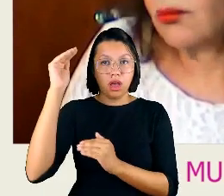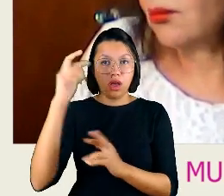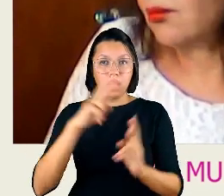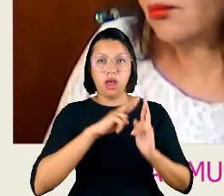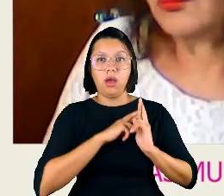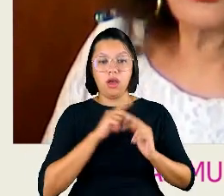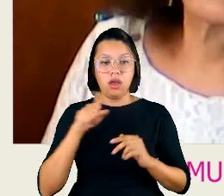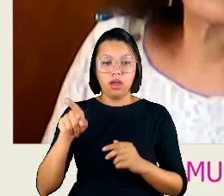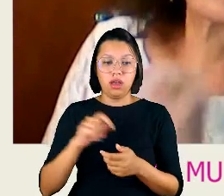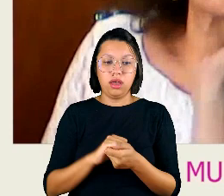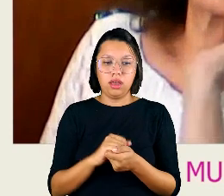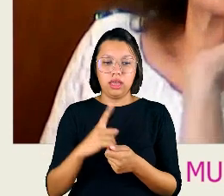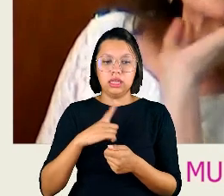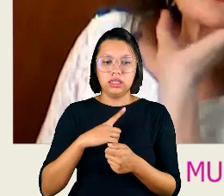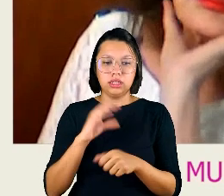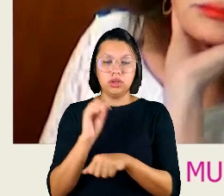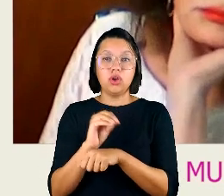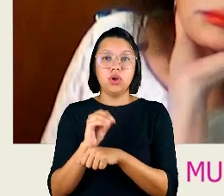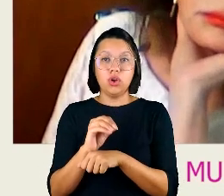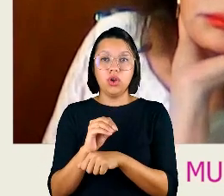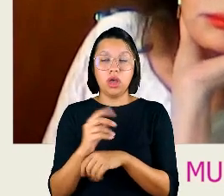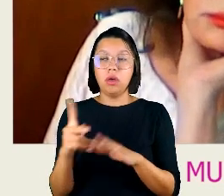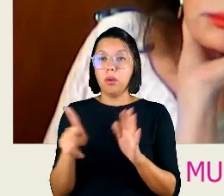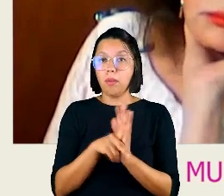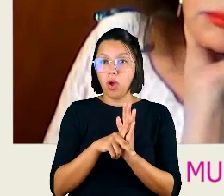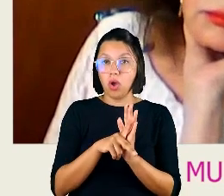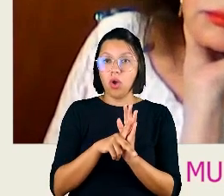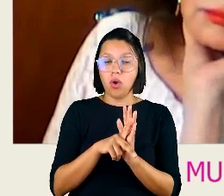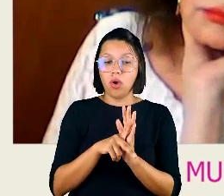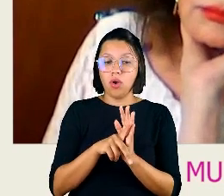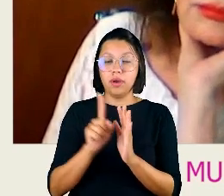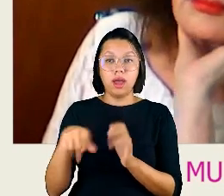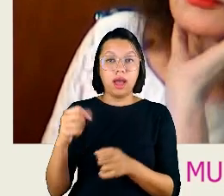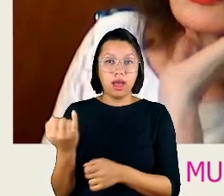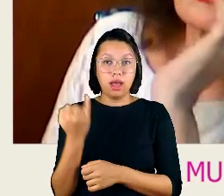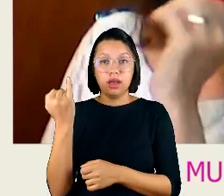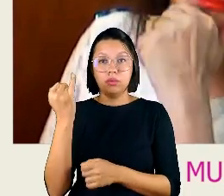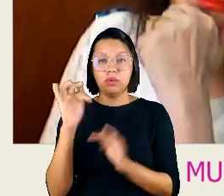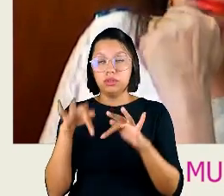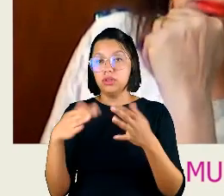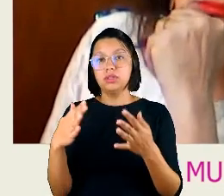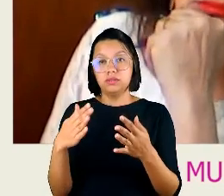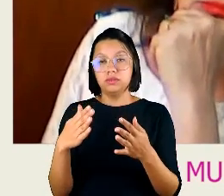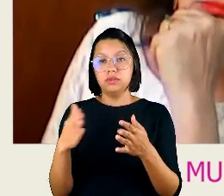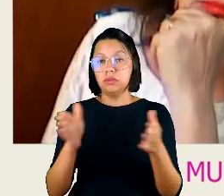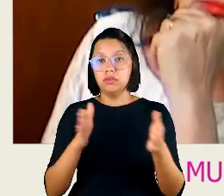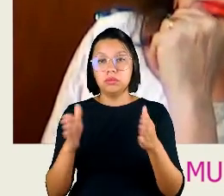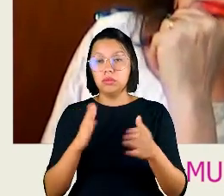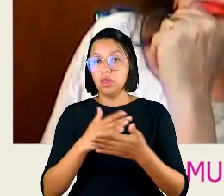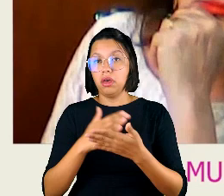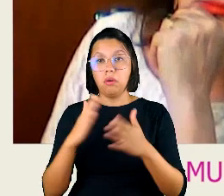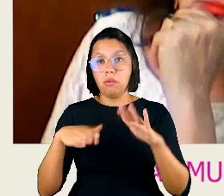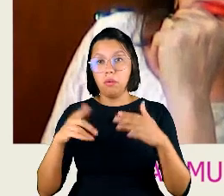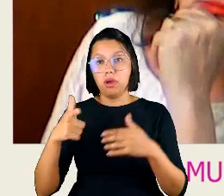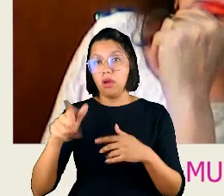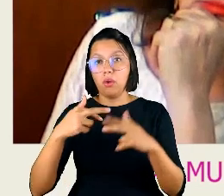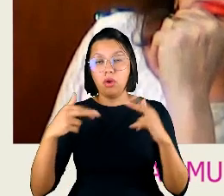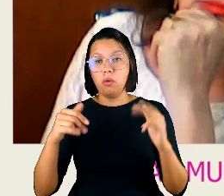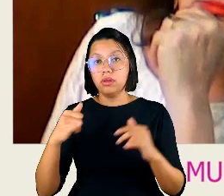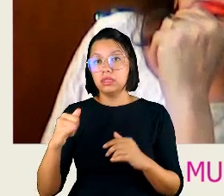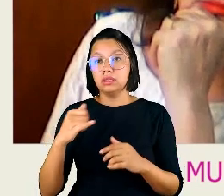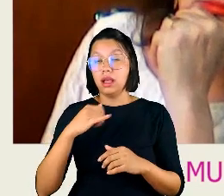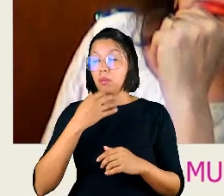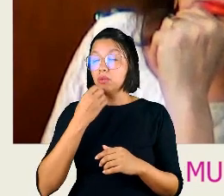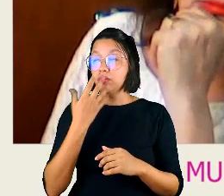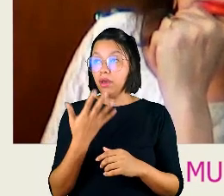tem um cuidado consigo mesma que é importante, enfim, para a viabilização de qualquer outra coisa. Então, se ela não estiver bem, ela não vai conseguir cuidar, ela não